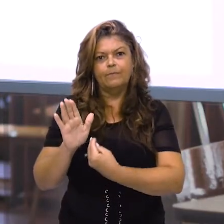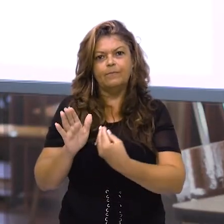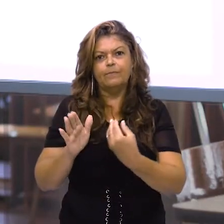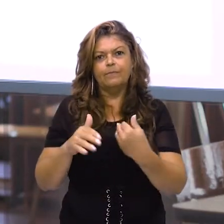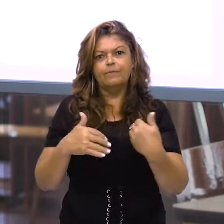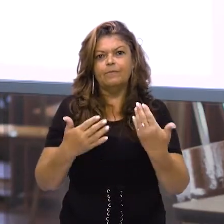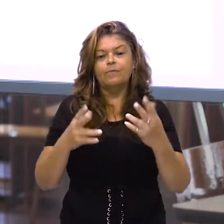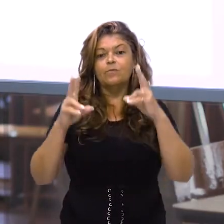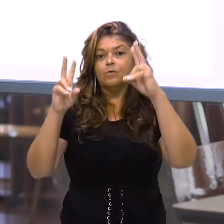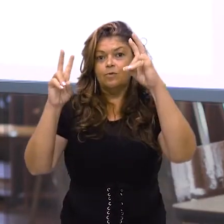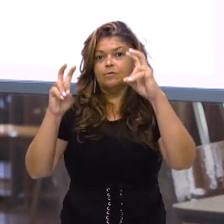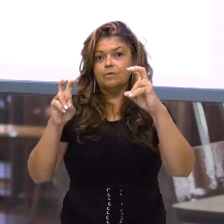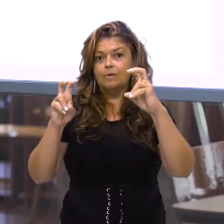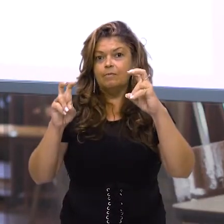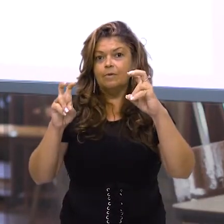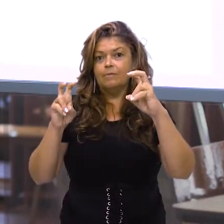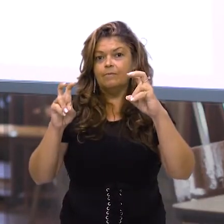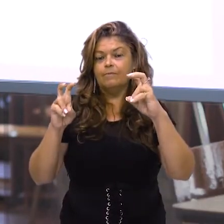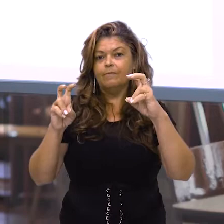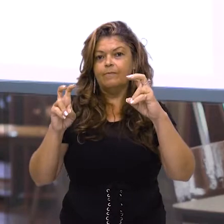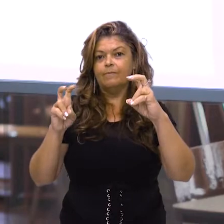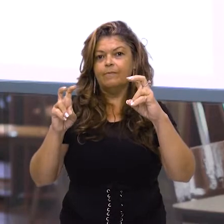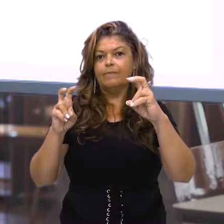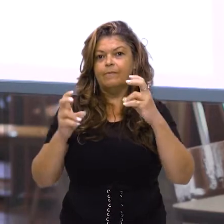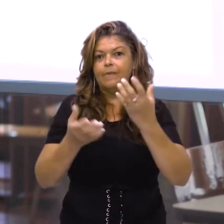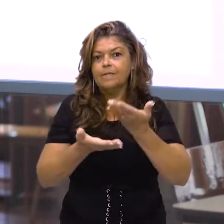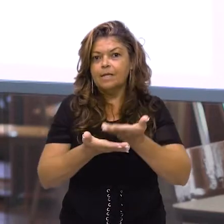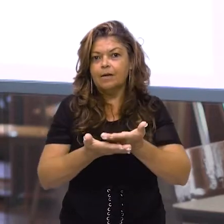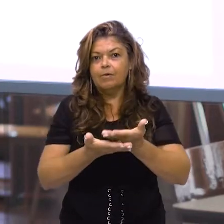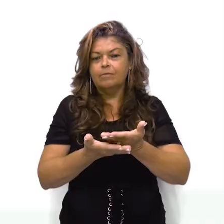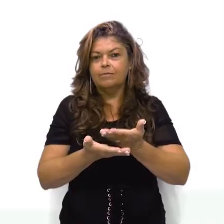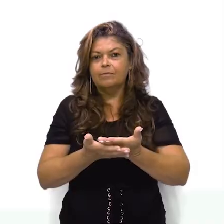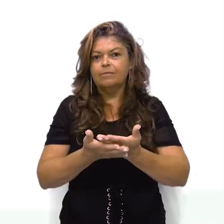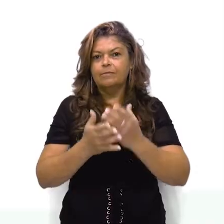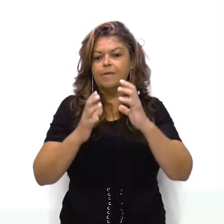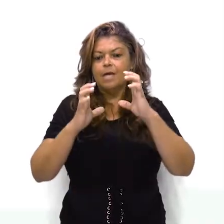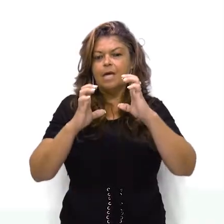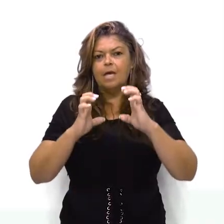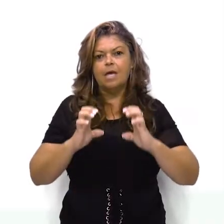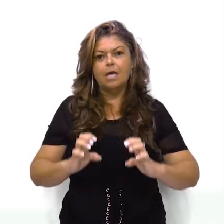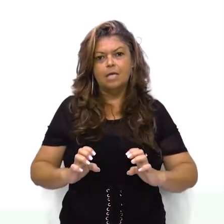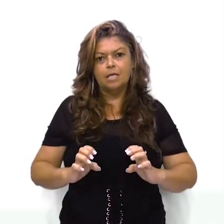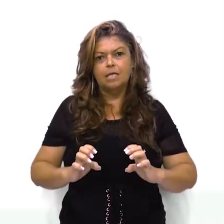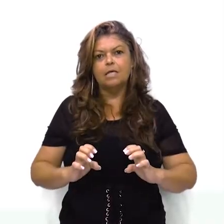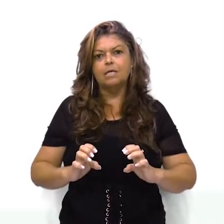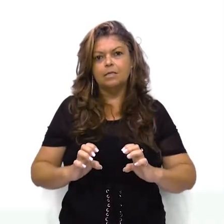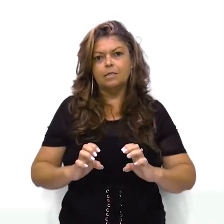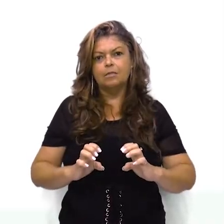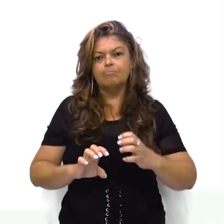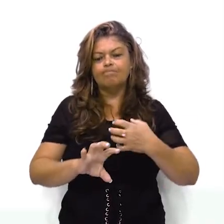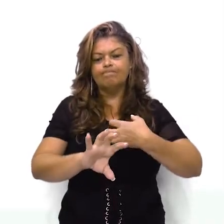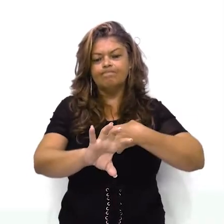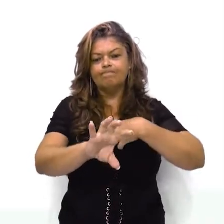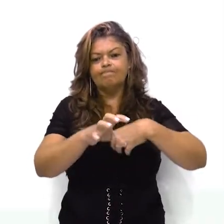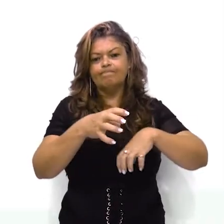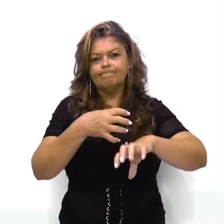E o nosso tema de aula será a ética nas tradições